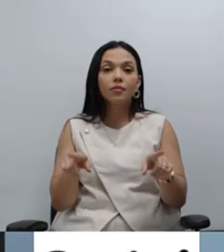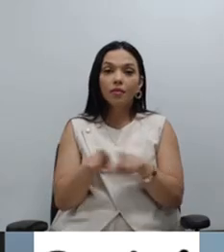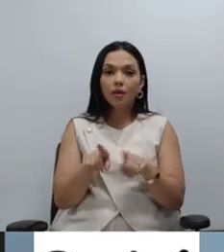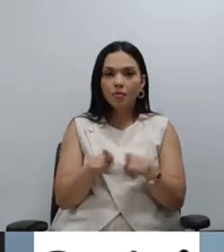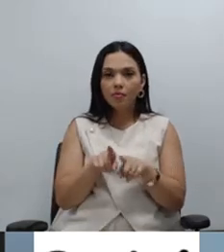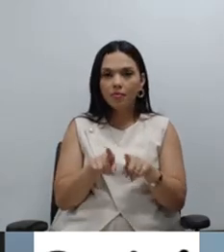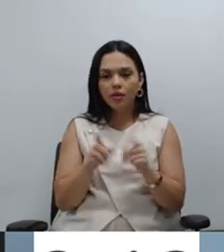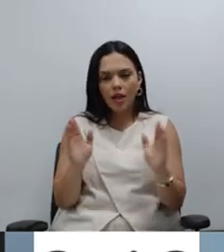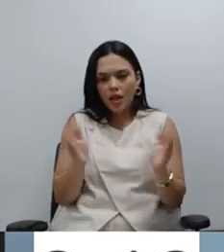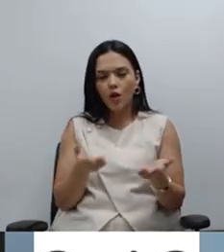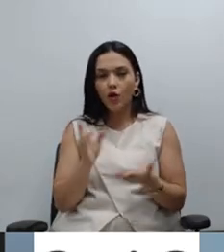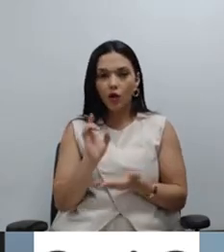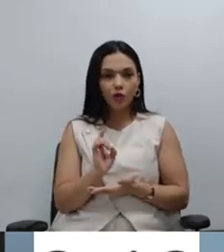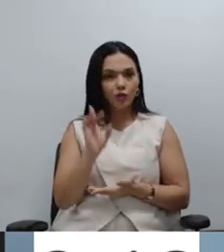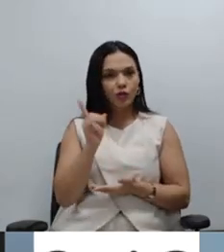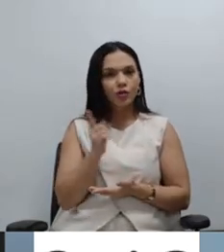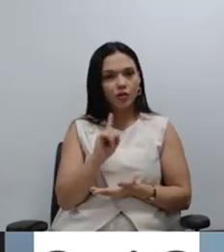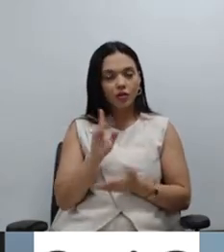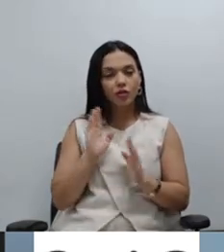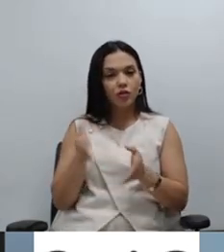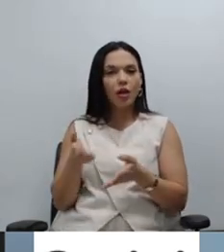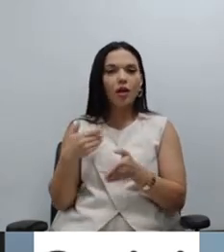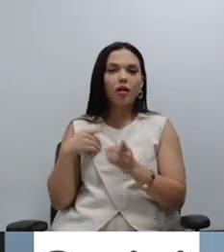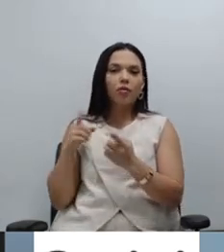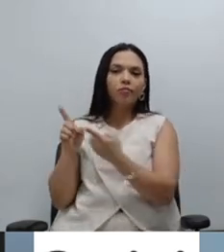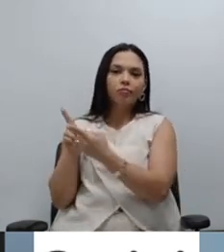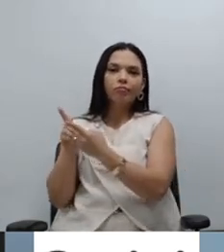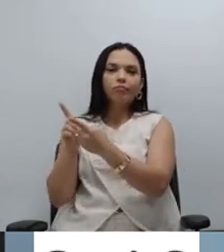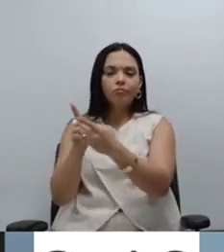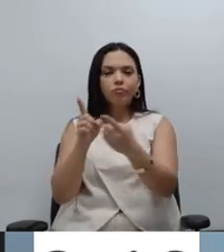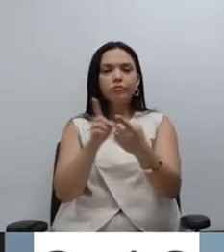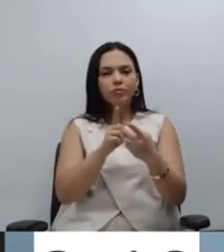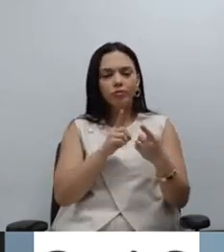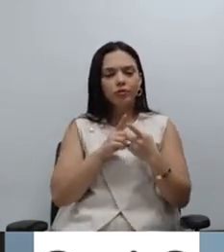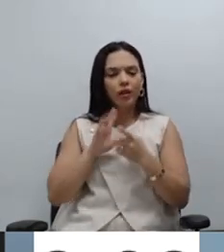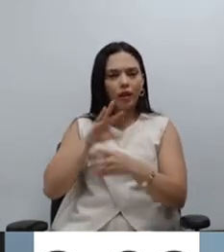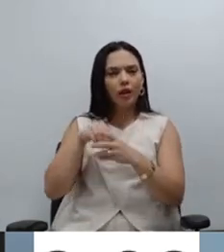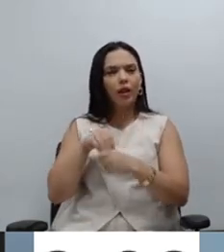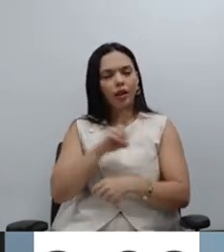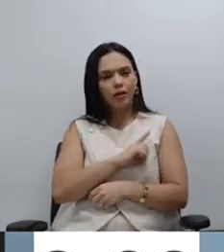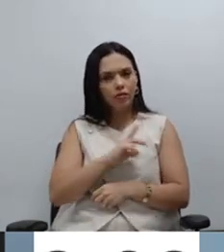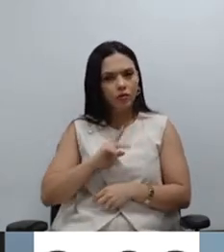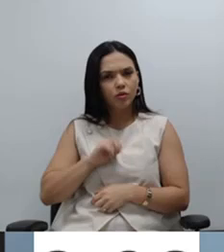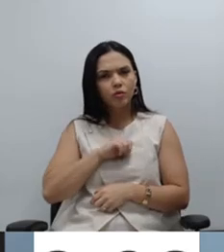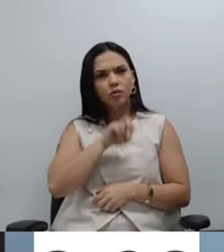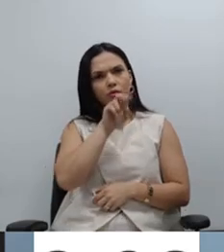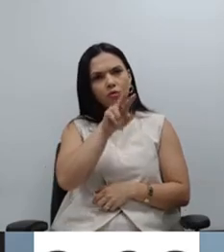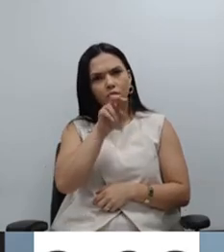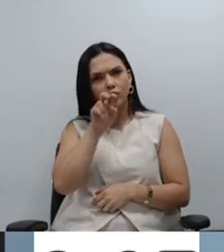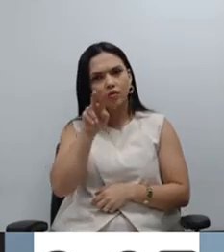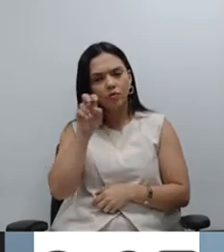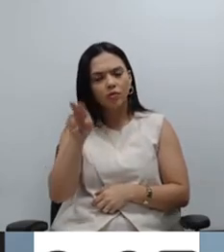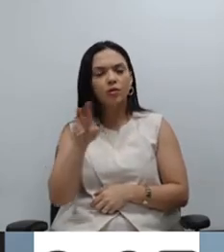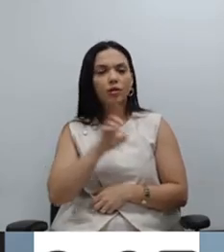isso ao longo de todo o meu tempo de processo aqui dentro da Defensoria, eu vejo defensores respondendo